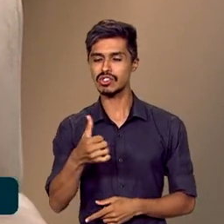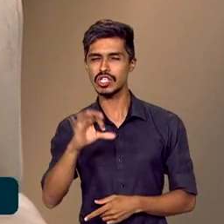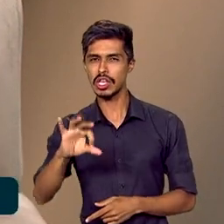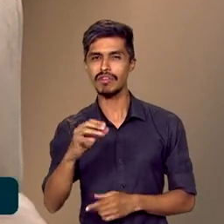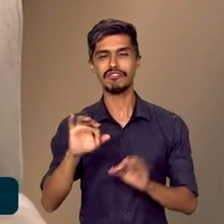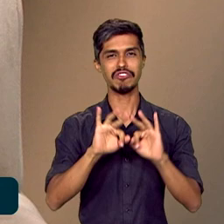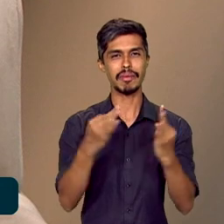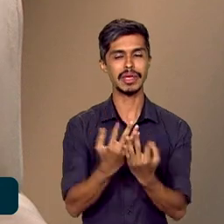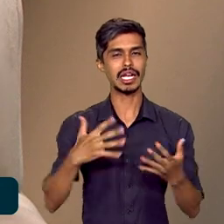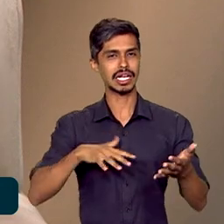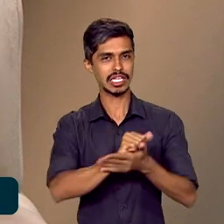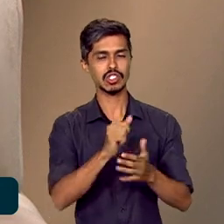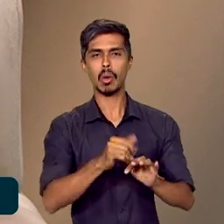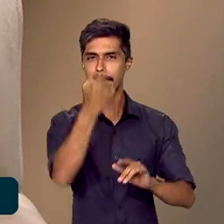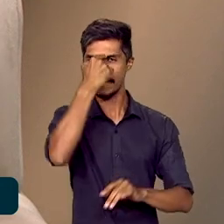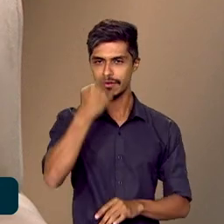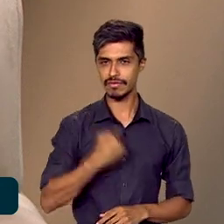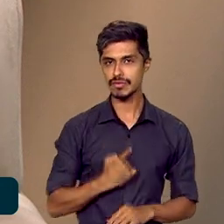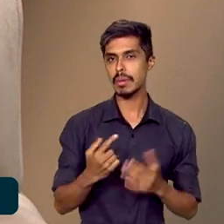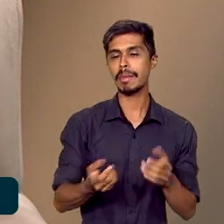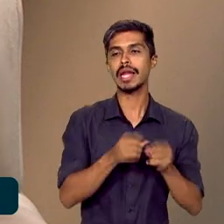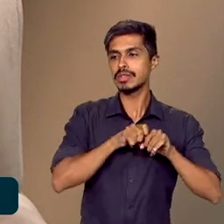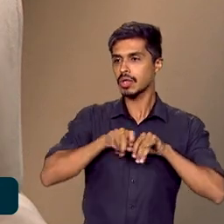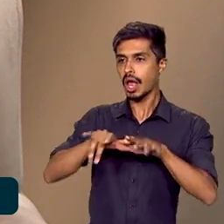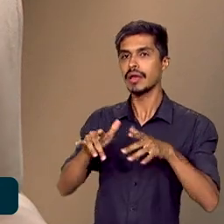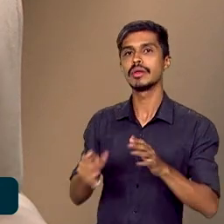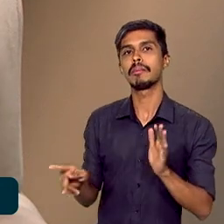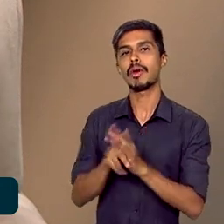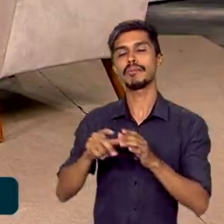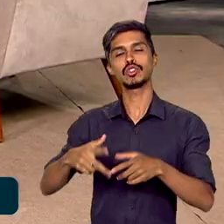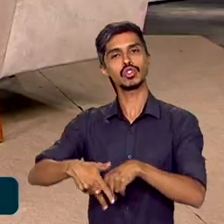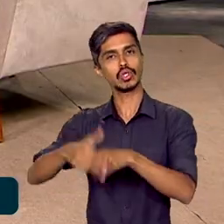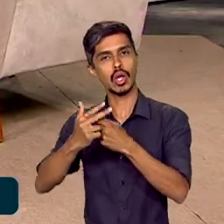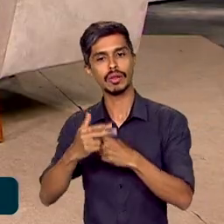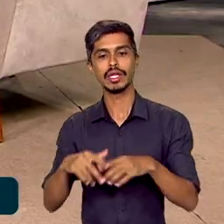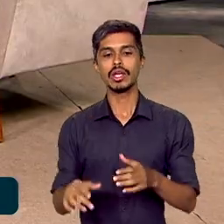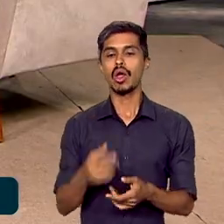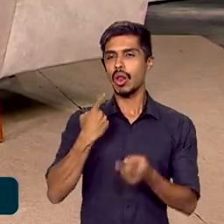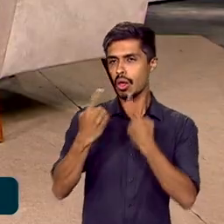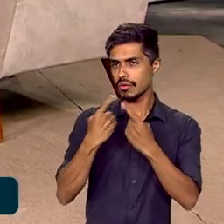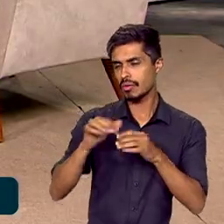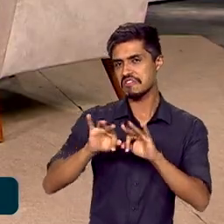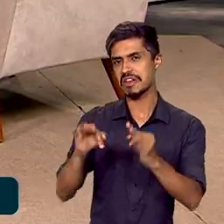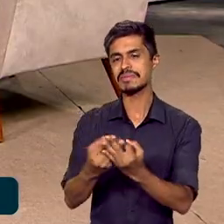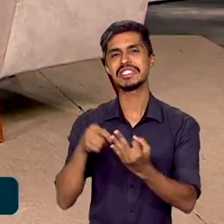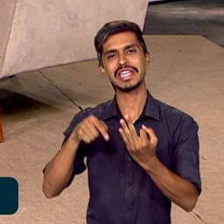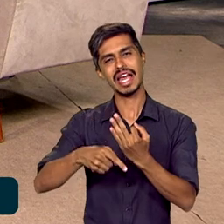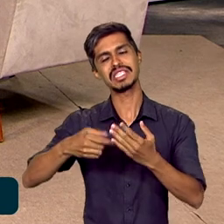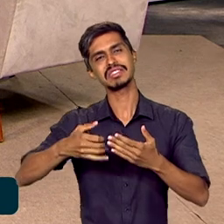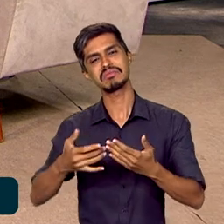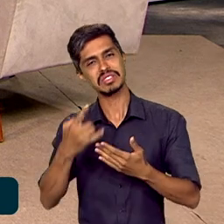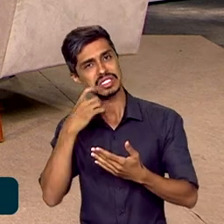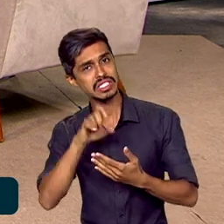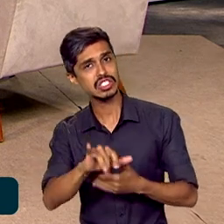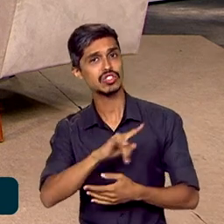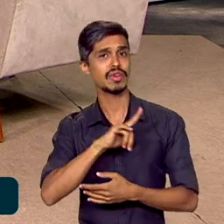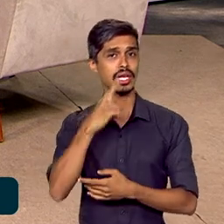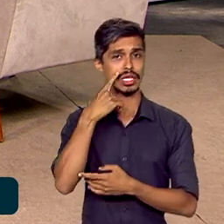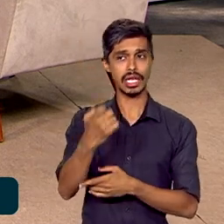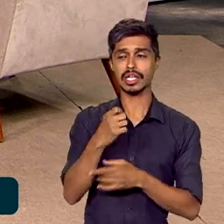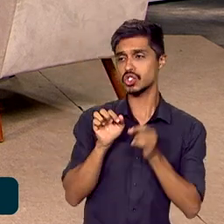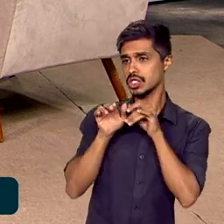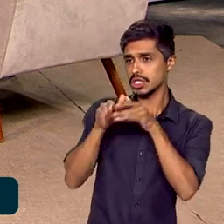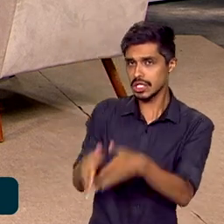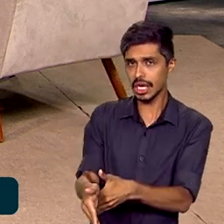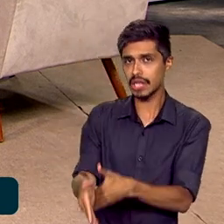cadastradas com perfil para assentamentos de reforma agrária. O diálogo começa com as famílias e elas, a partir do interesse delas de ocupar o assentamento,